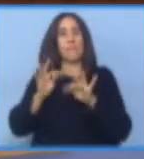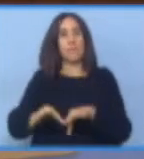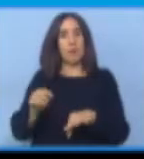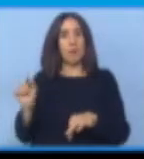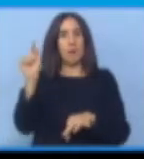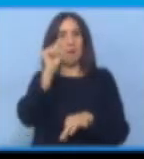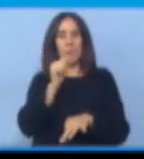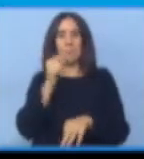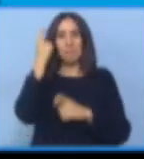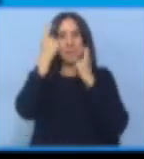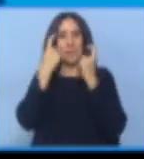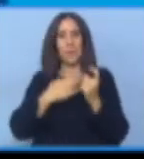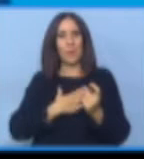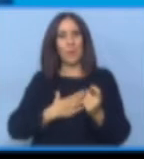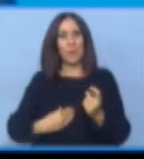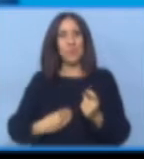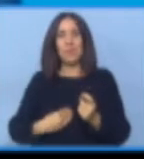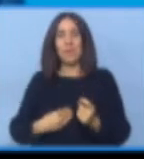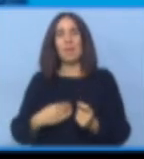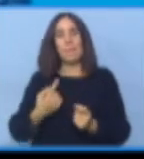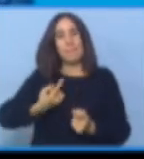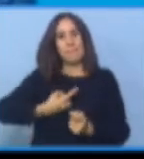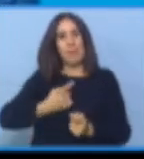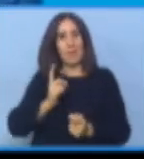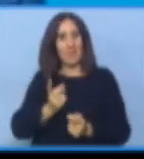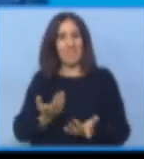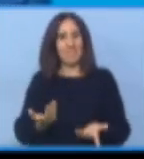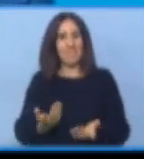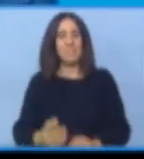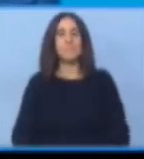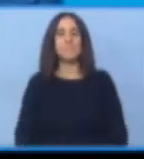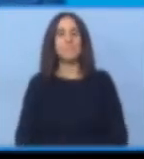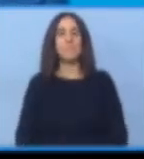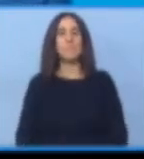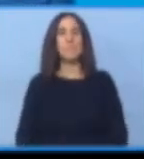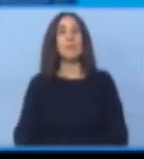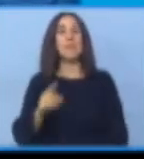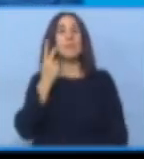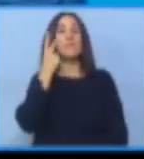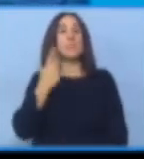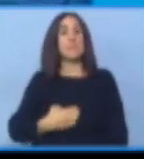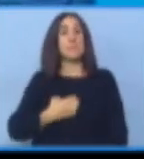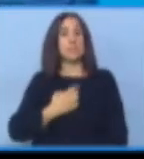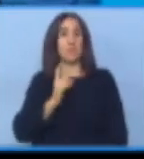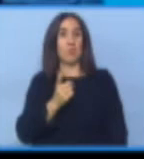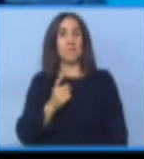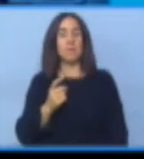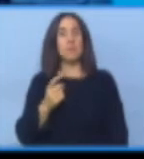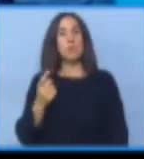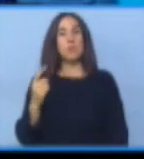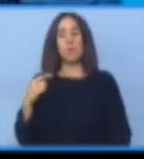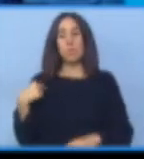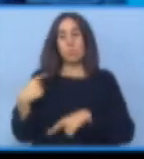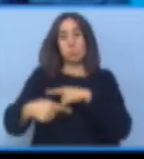eu gosto de pensar que é um ponto de passagem obrigatório. É esse o sentido da vida, do ponto de vista cronológico e